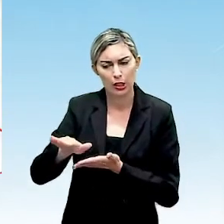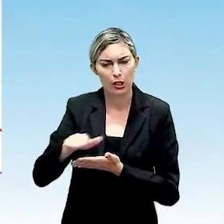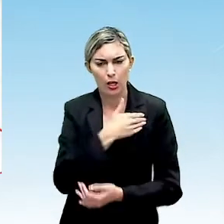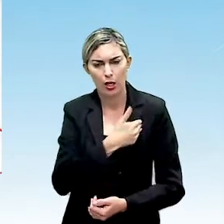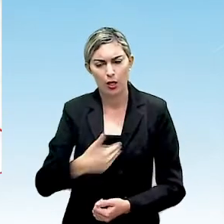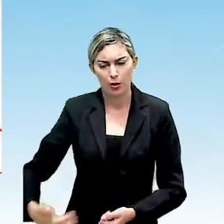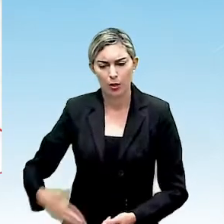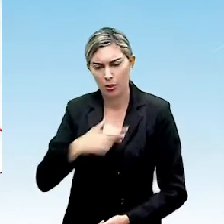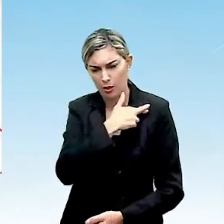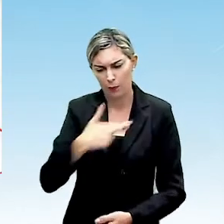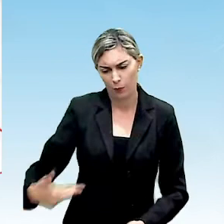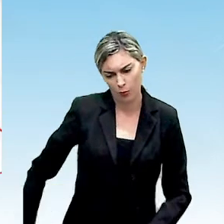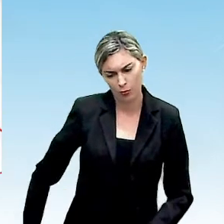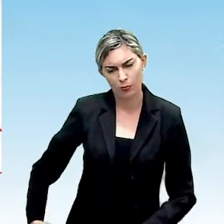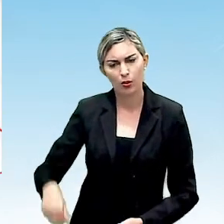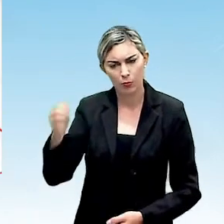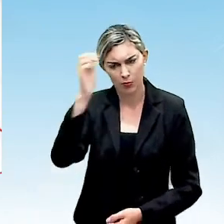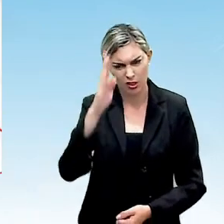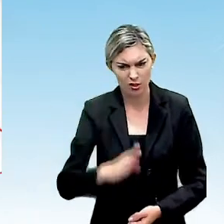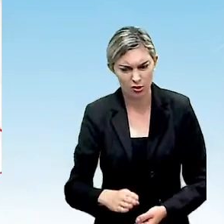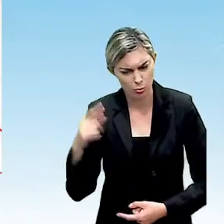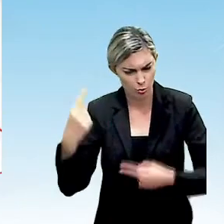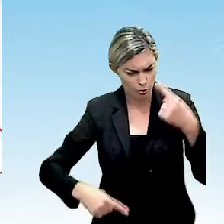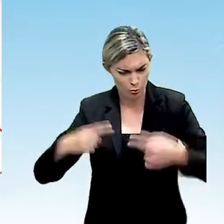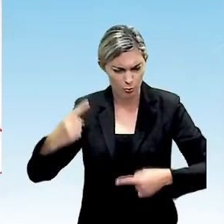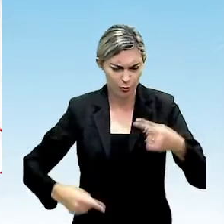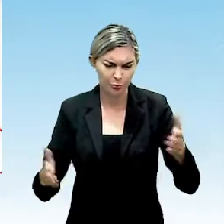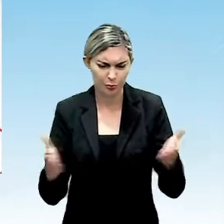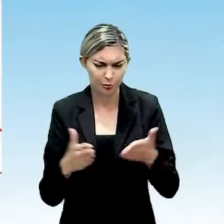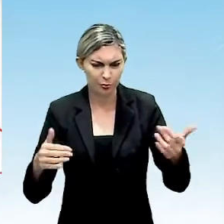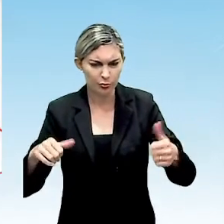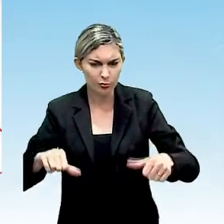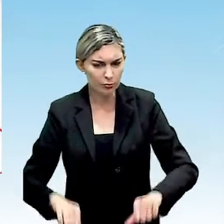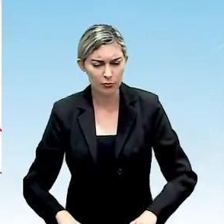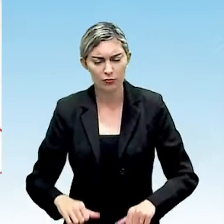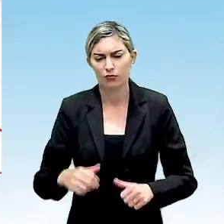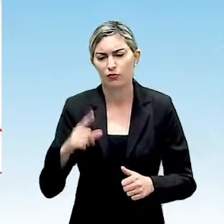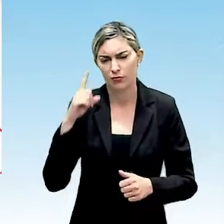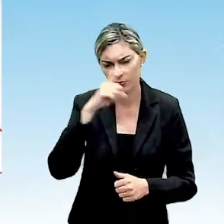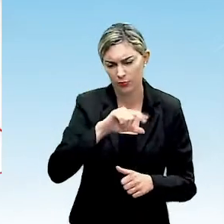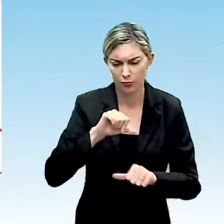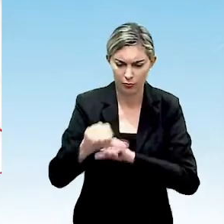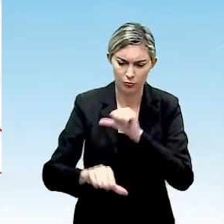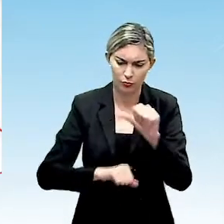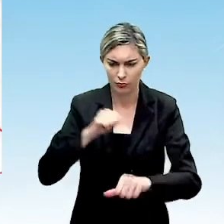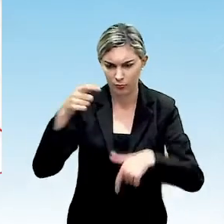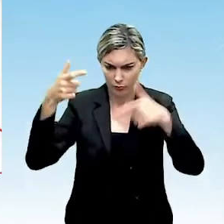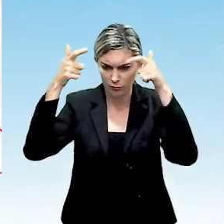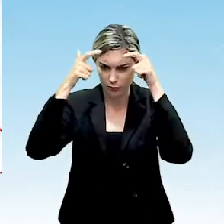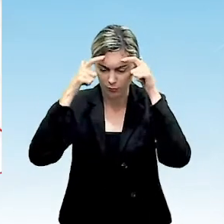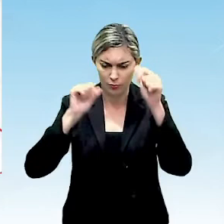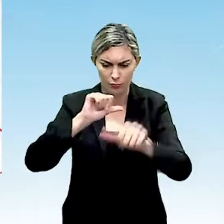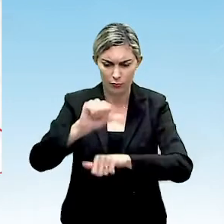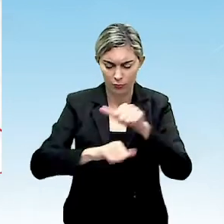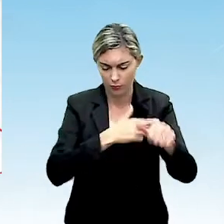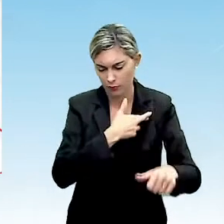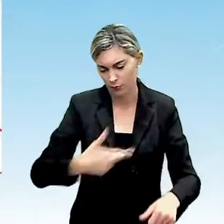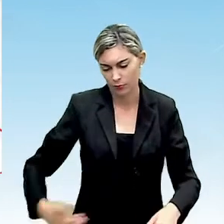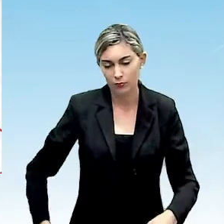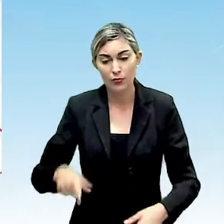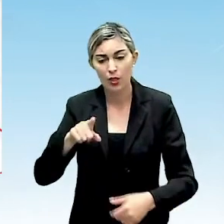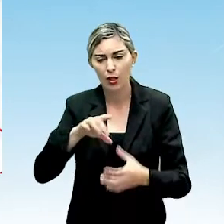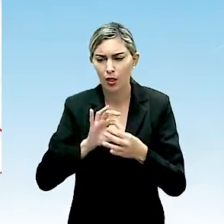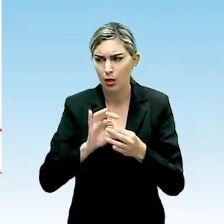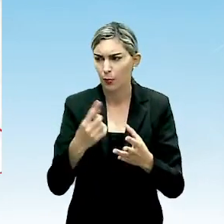o Brasil, daquele conflito que estava, aquele período de crise que estava vivenciando, da transição do Império para a República, ele liberou